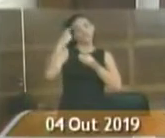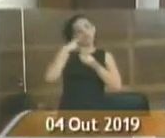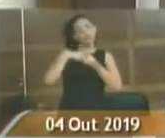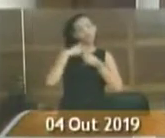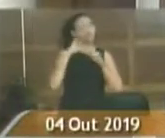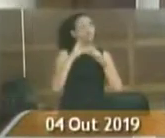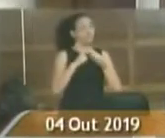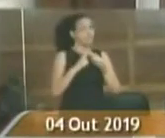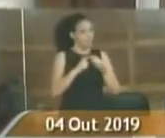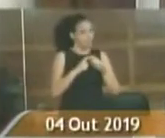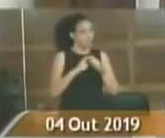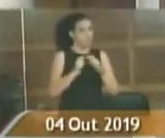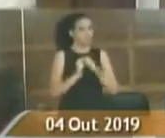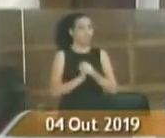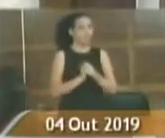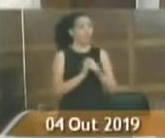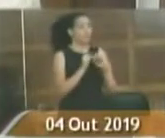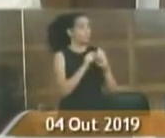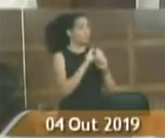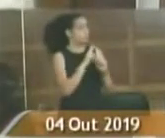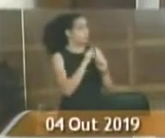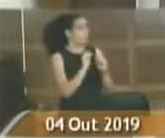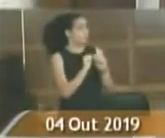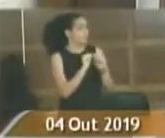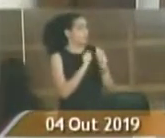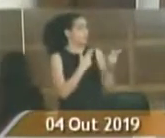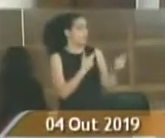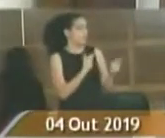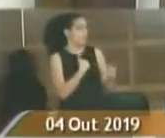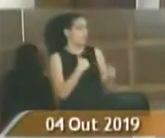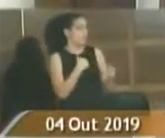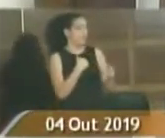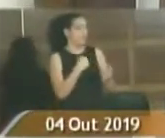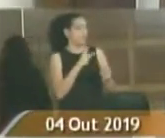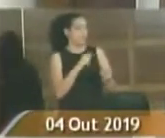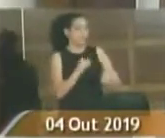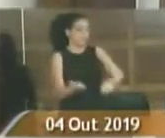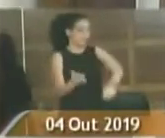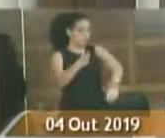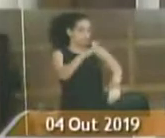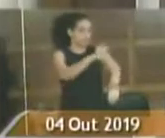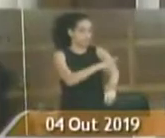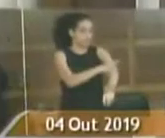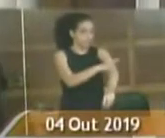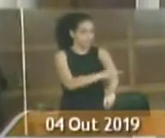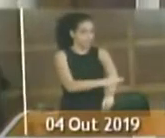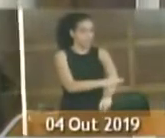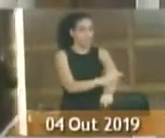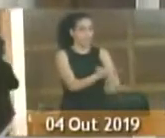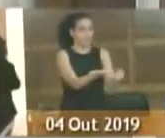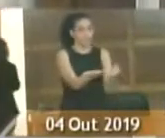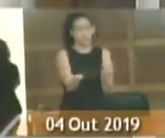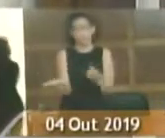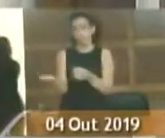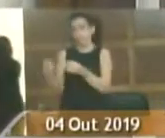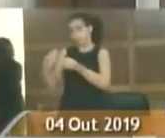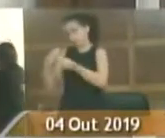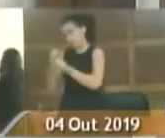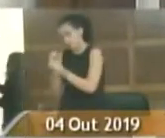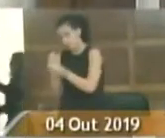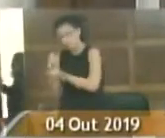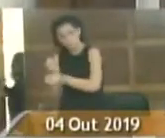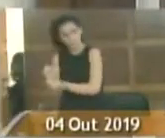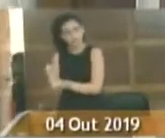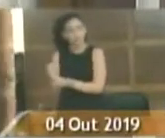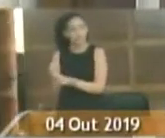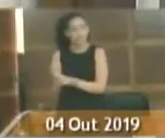médico, aí esse médico vai fazer igual eu fiz, vai pegar a laminazinha, vai fazer um exame você, citológico,